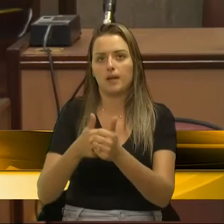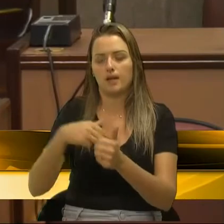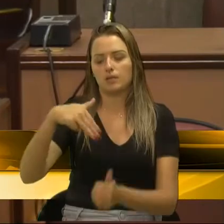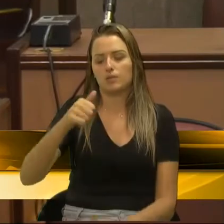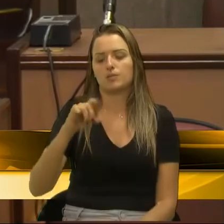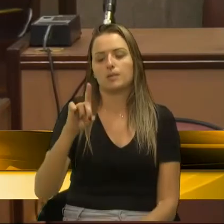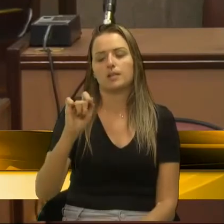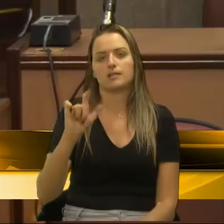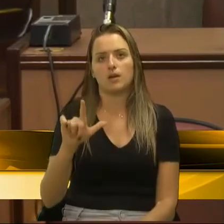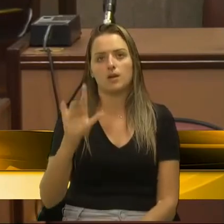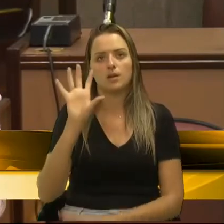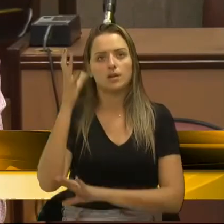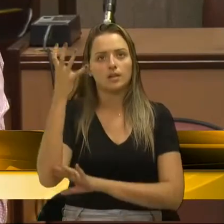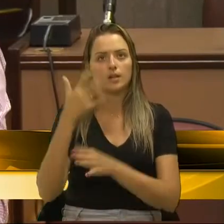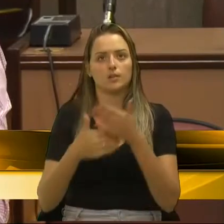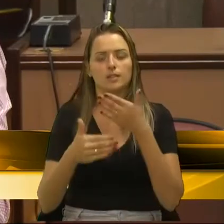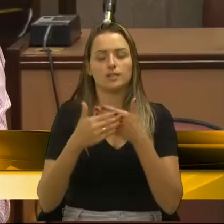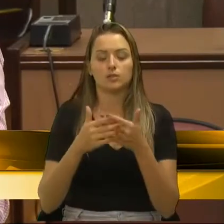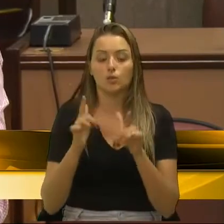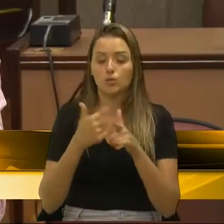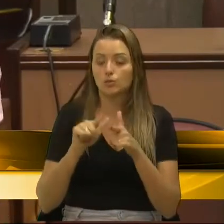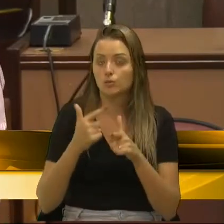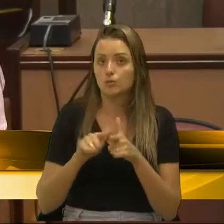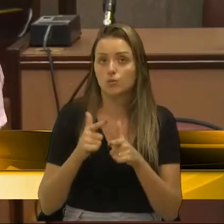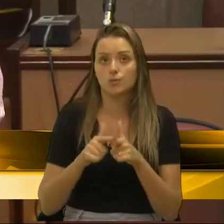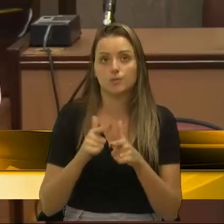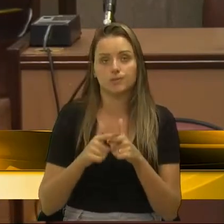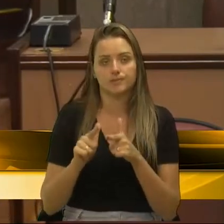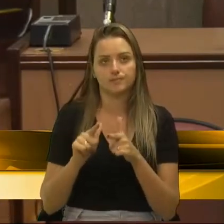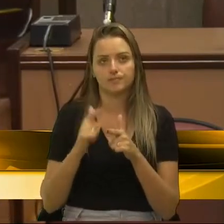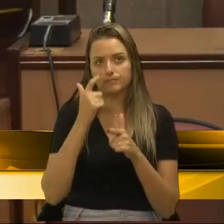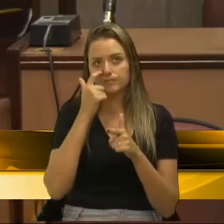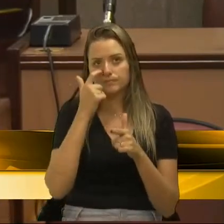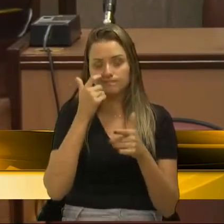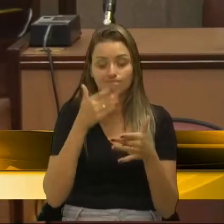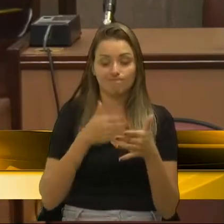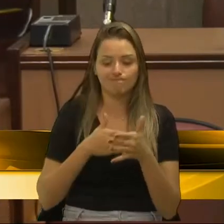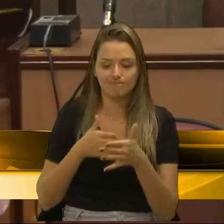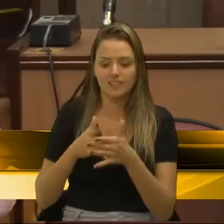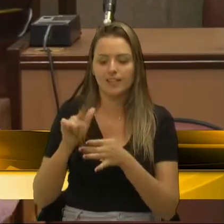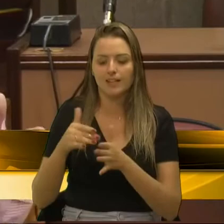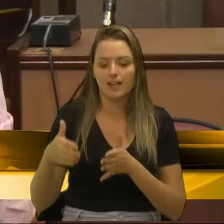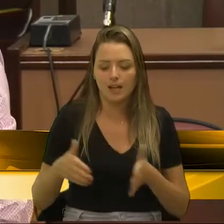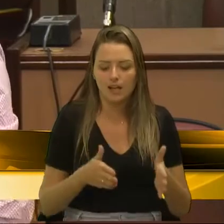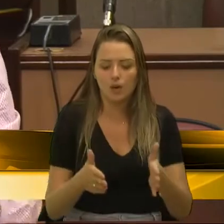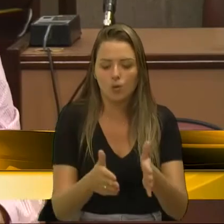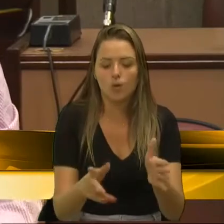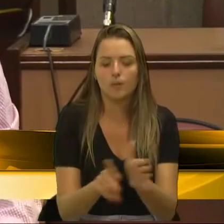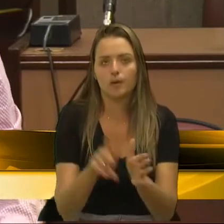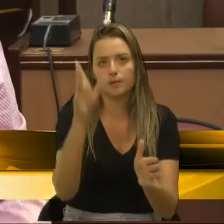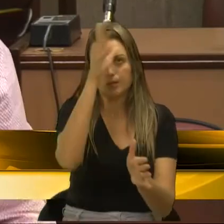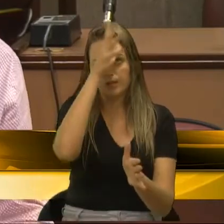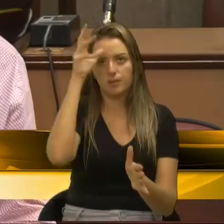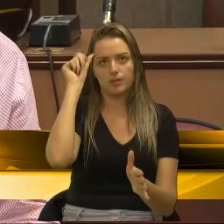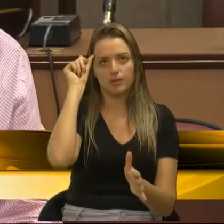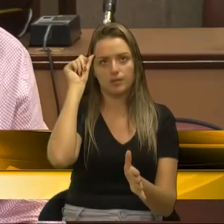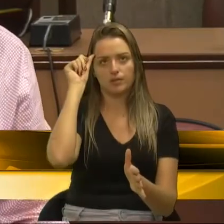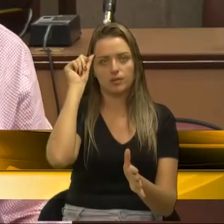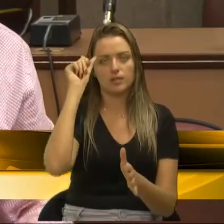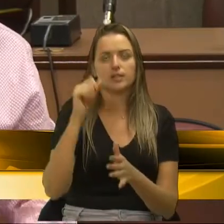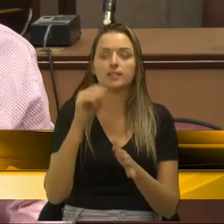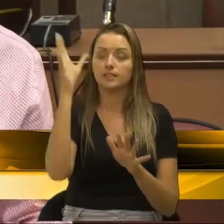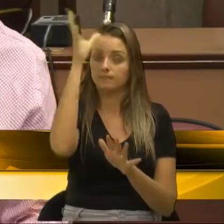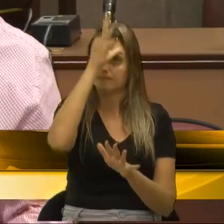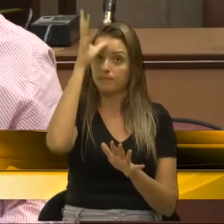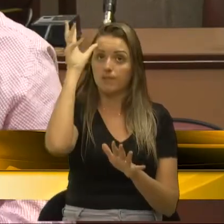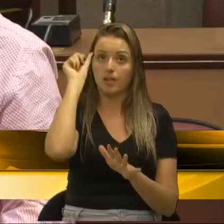está causando todos esses problemas, é a estrada do município. Então temos que ajudar o município,